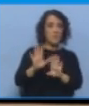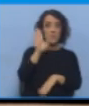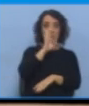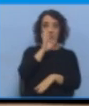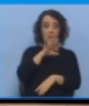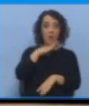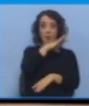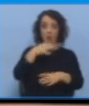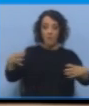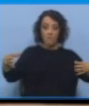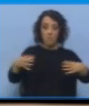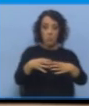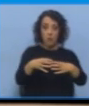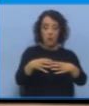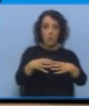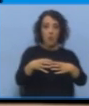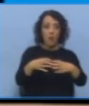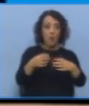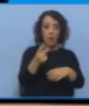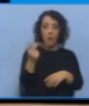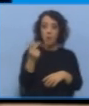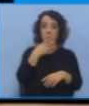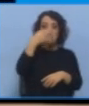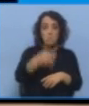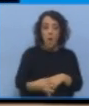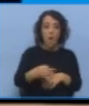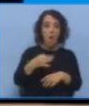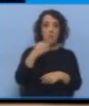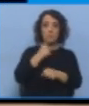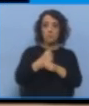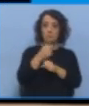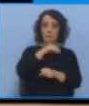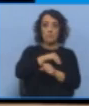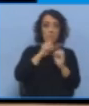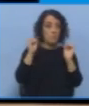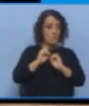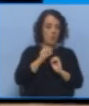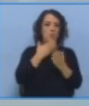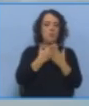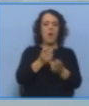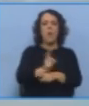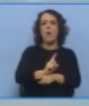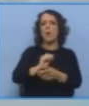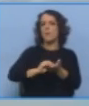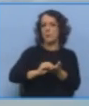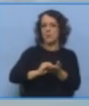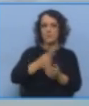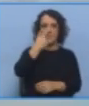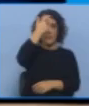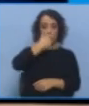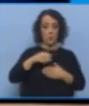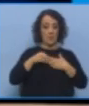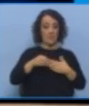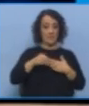que não tenha subsistência é um fator de pobreza. E isso impacta muito e nós temos que atender. E, portanto, um líder empresarial é